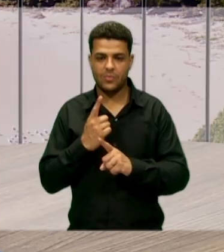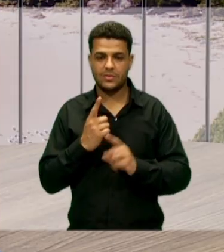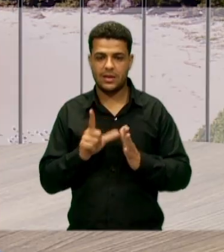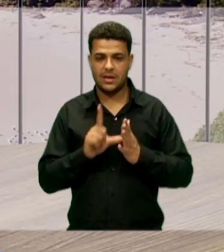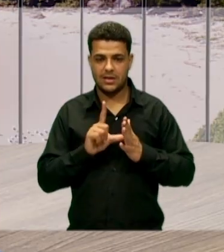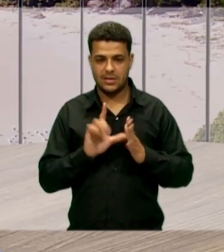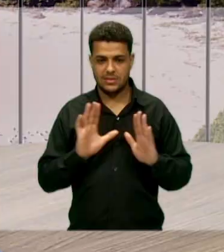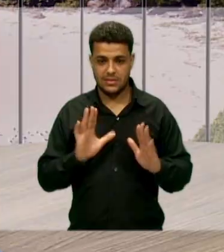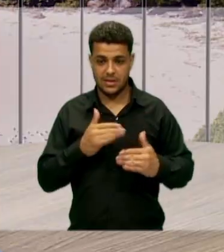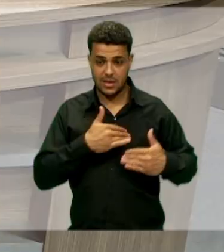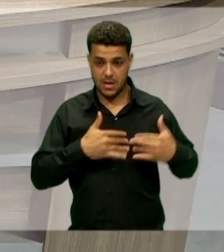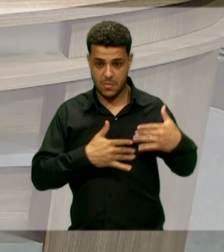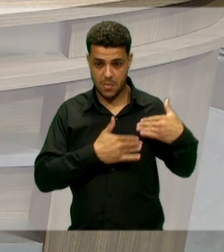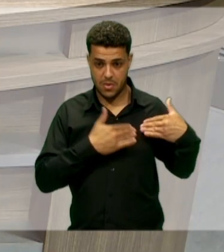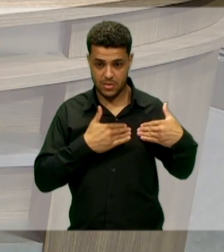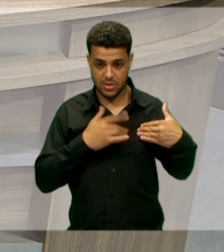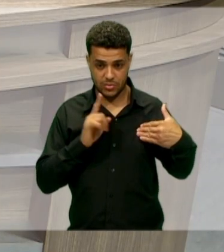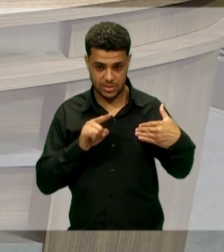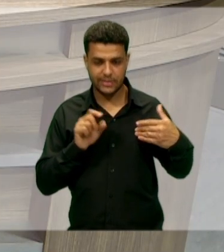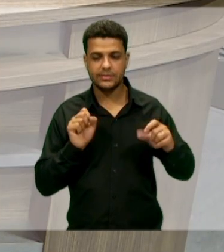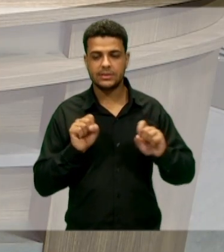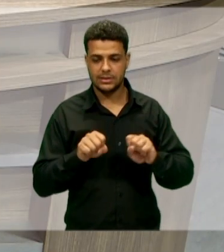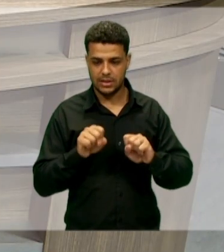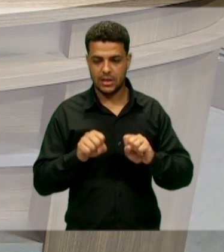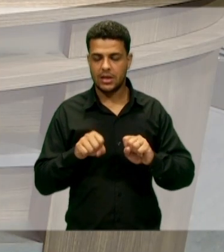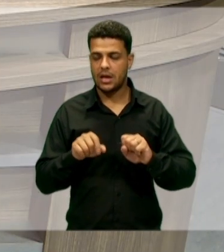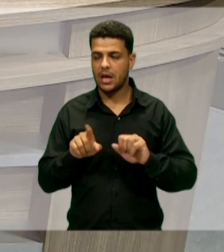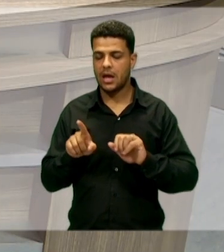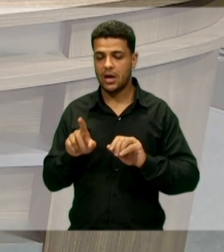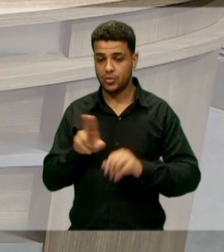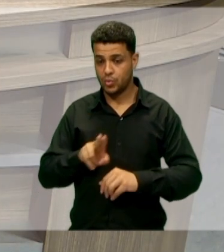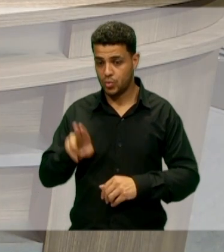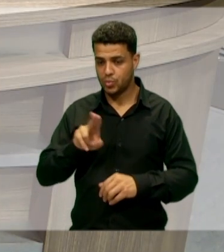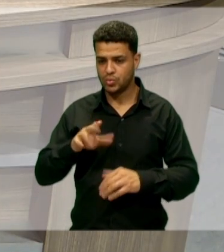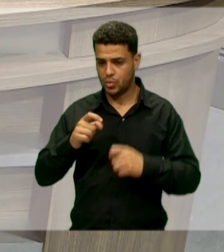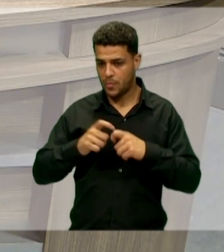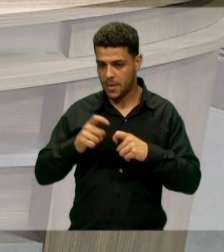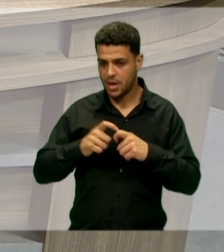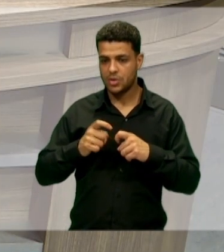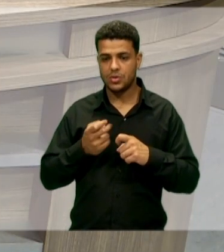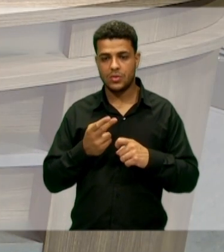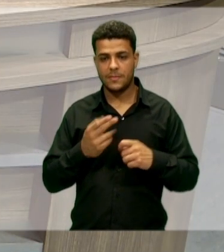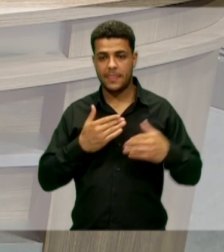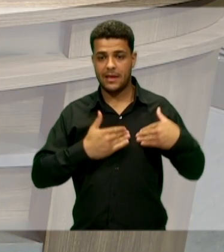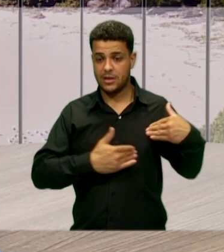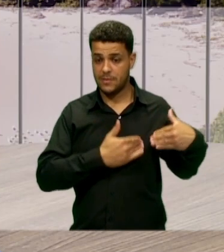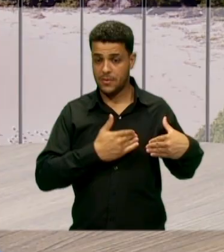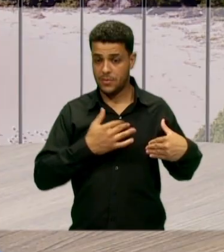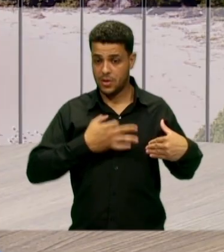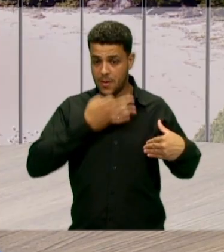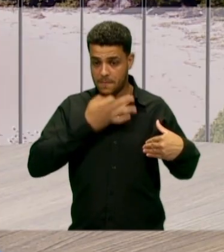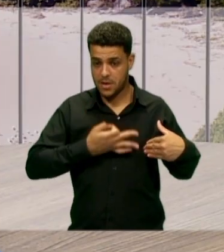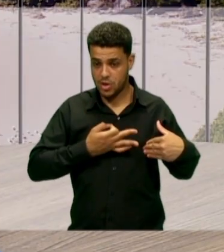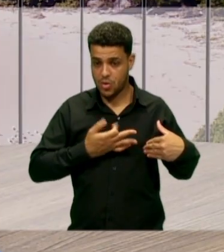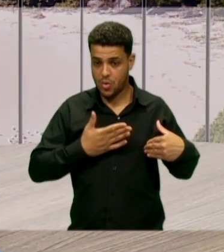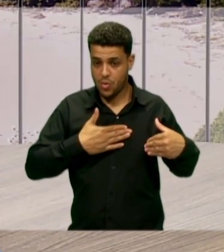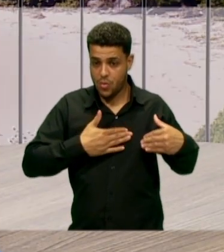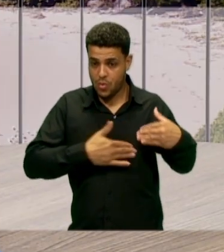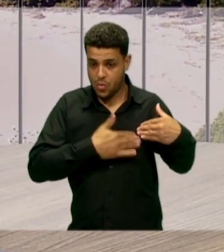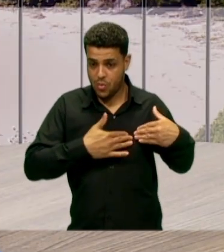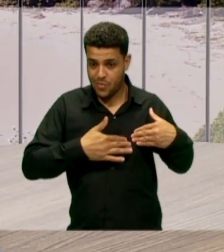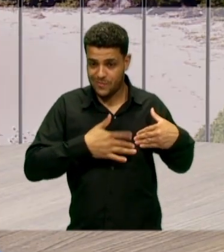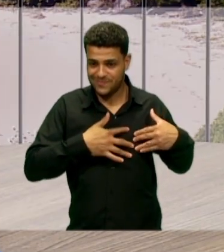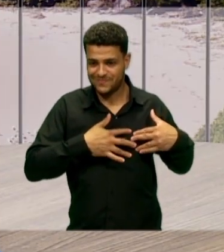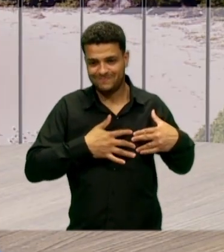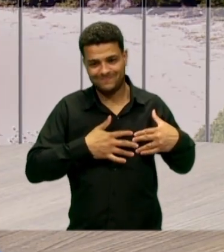precoce? Na palpação, você diz? Isso. Seria com o médico? Na palpação, na minha opinião, quando você palpa um nódulo,